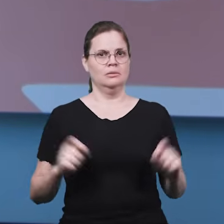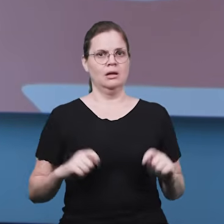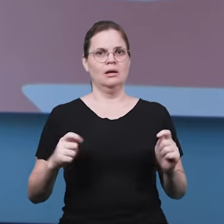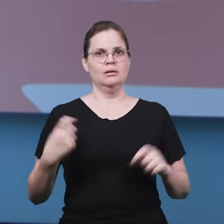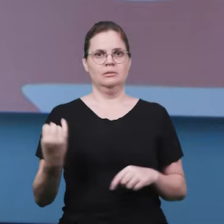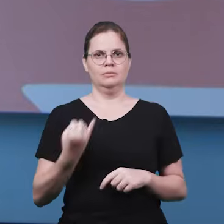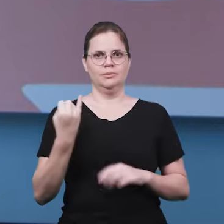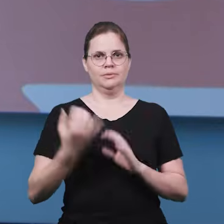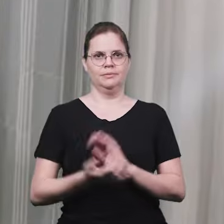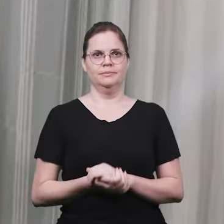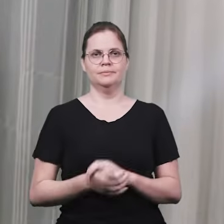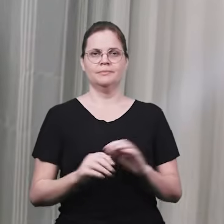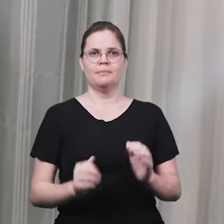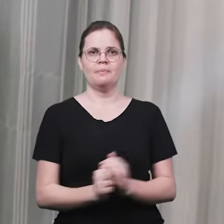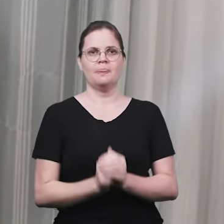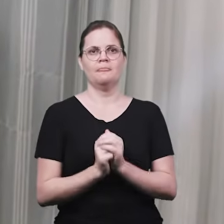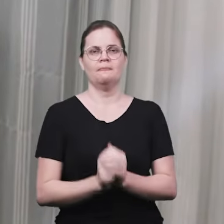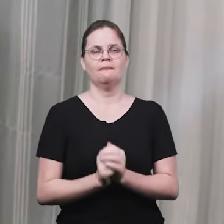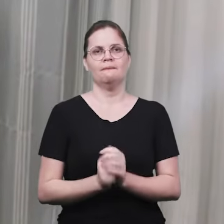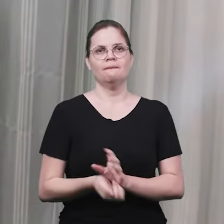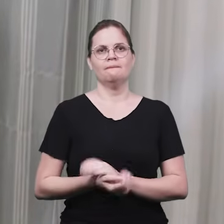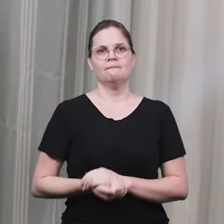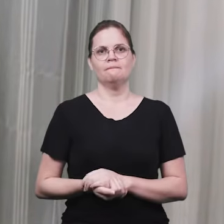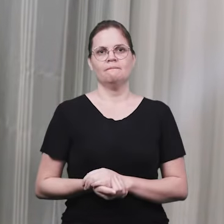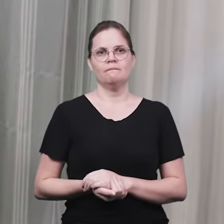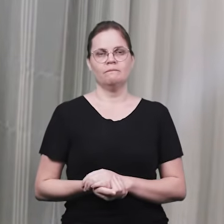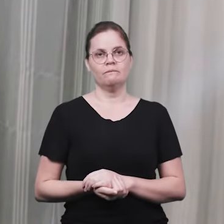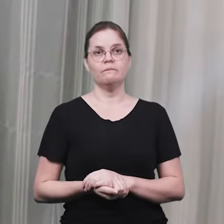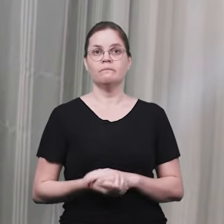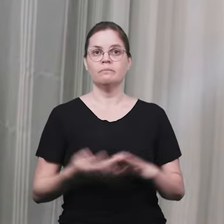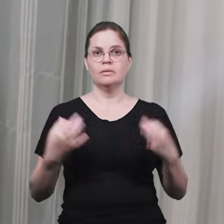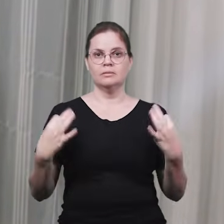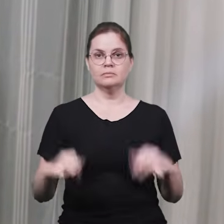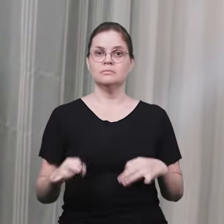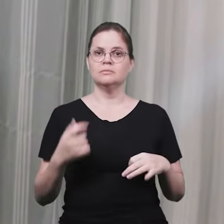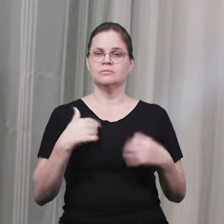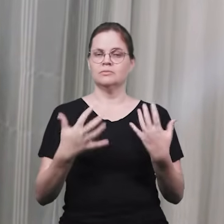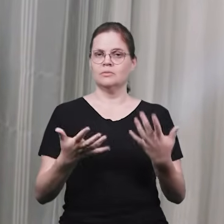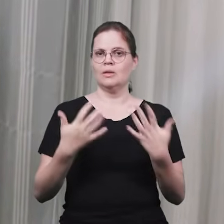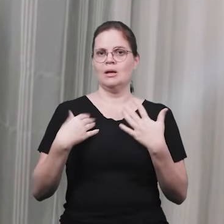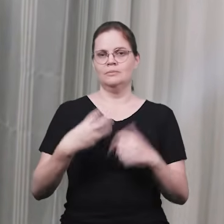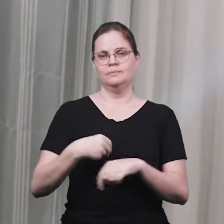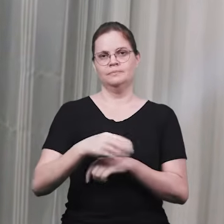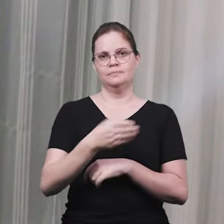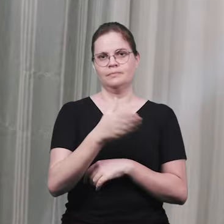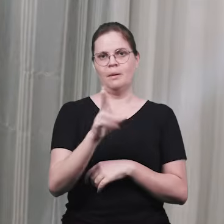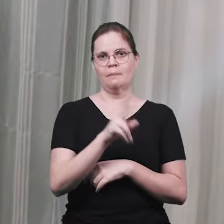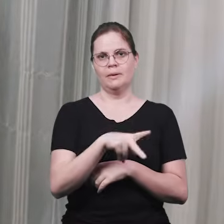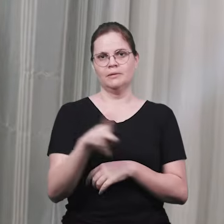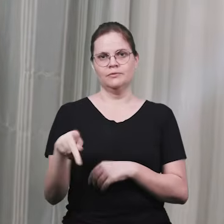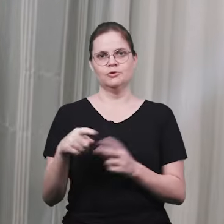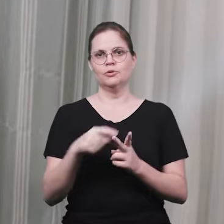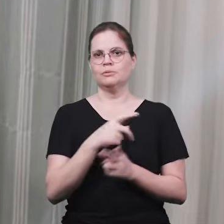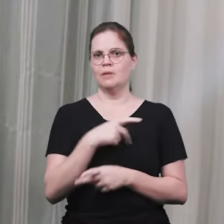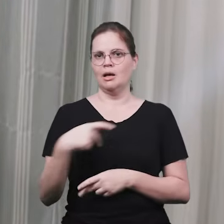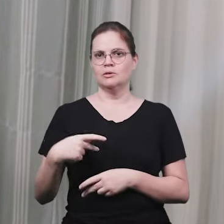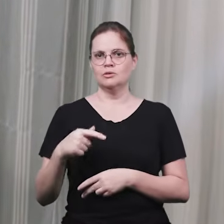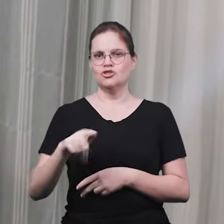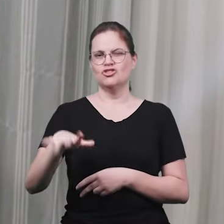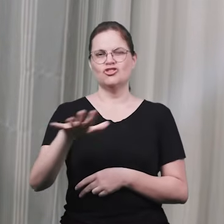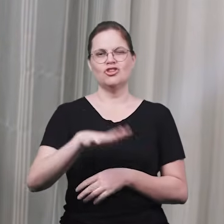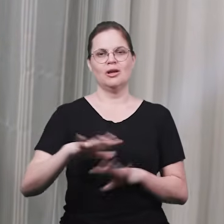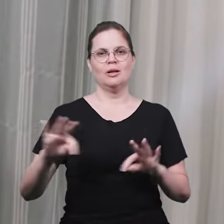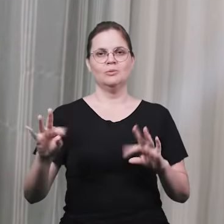tão importante. Amém, irmã Leonice. Realmente, assim, quero deixar uma palavra para os pastores, professores, para toda